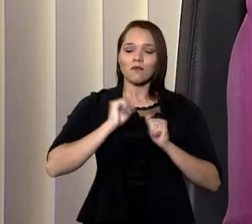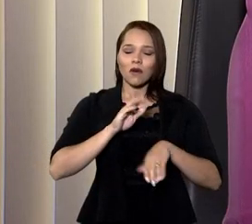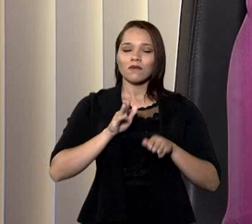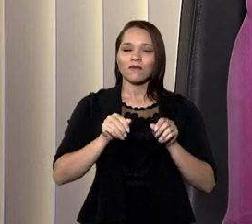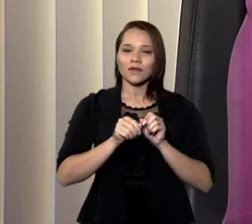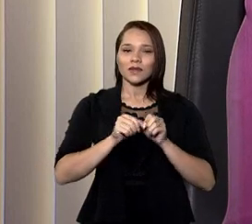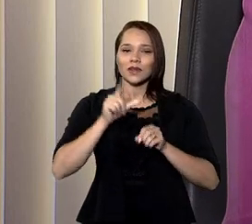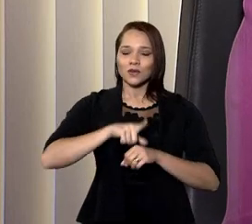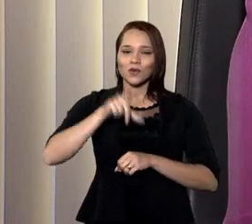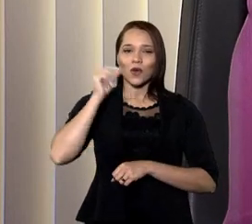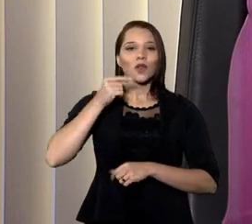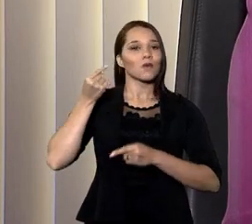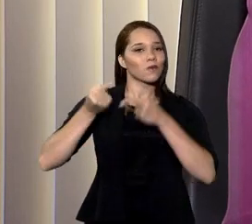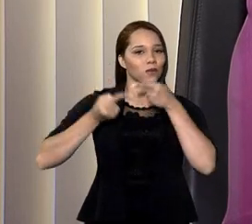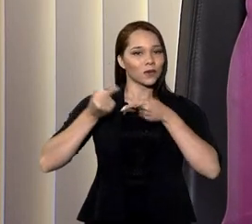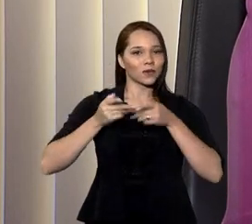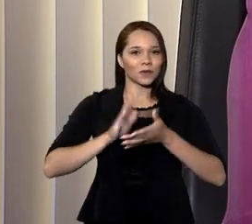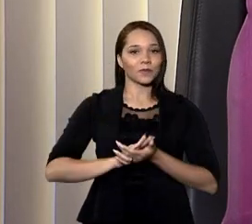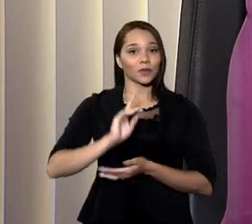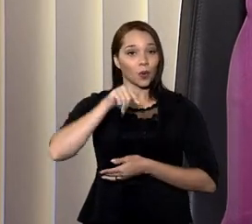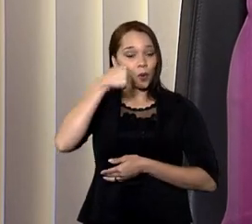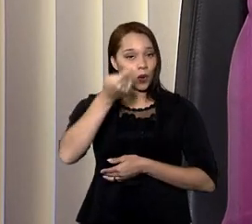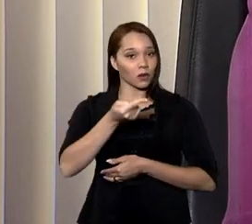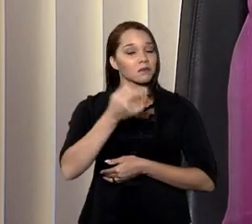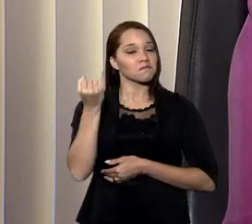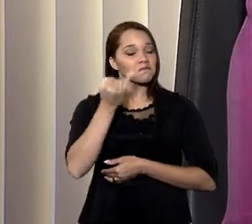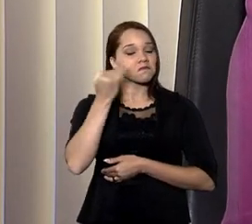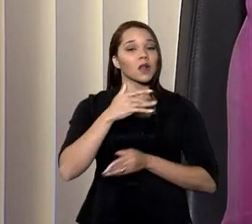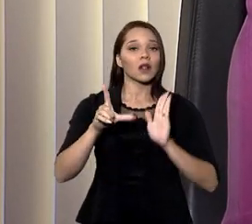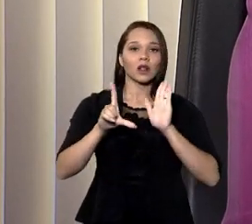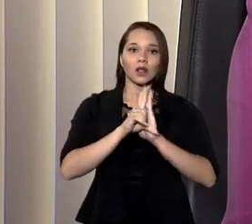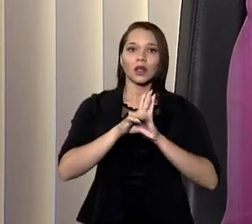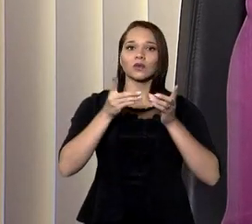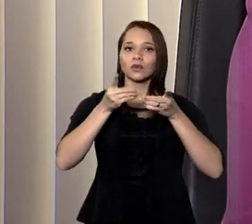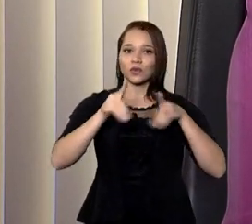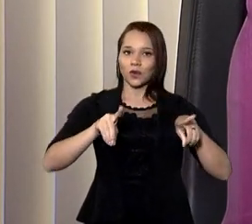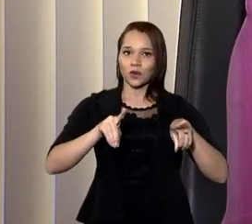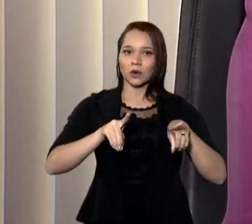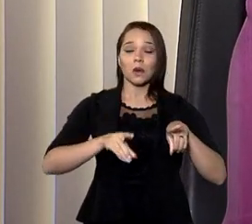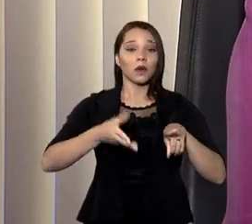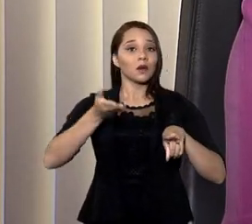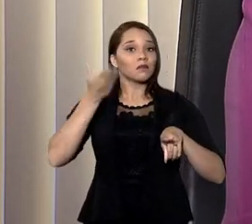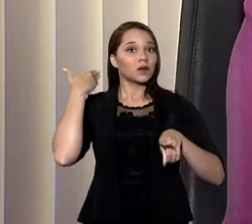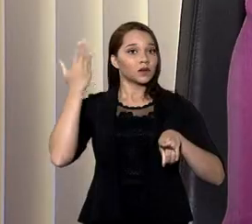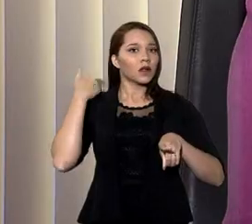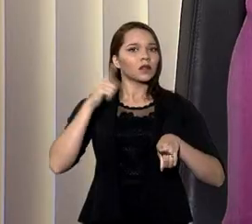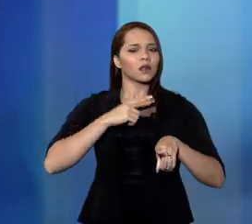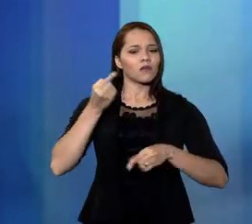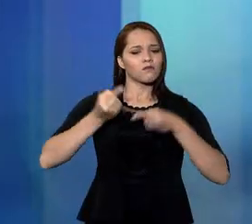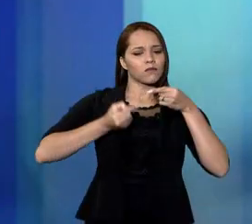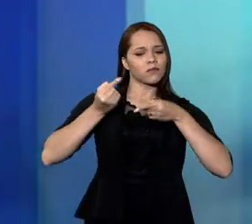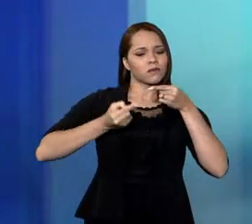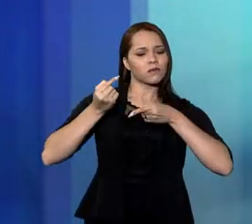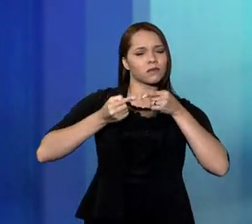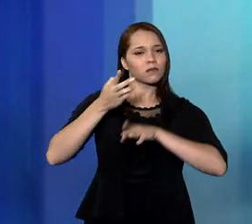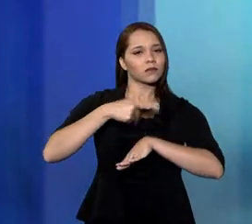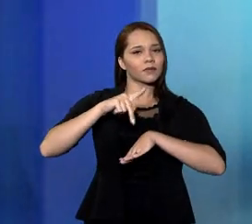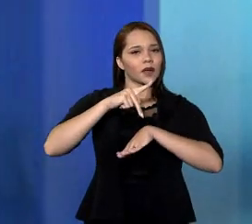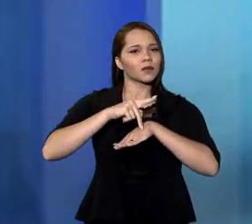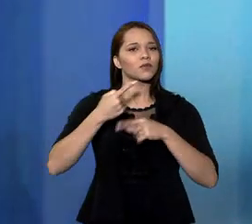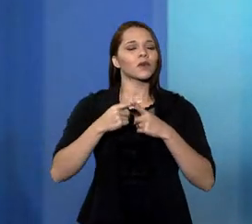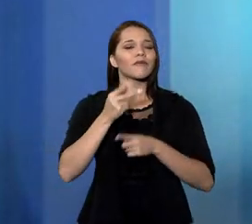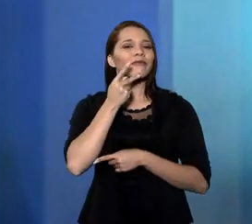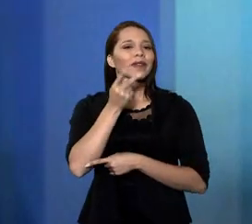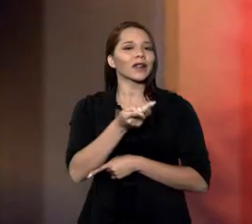o outro ponto que foi a lei do divórcio também na época houve um debate muito grande no país porque se